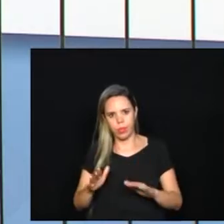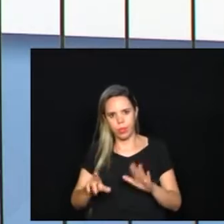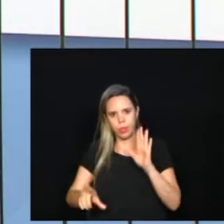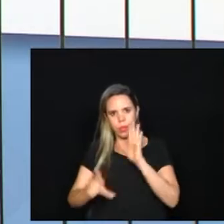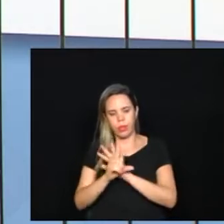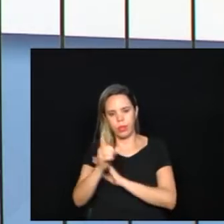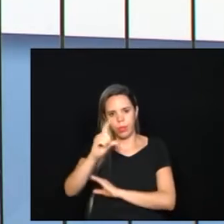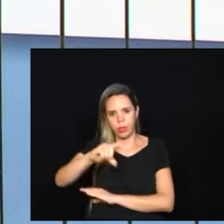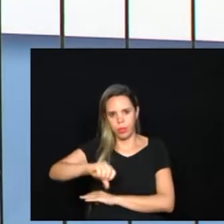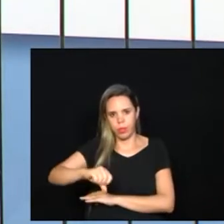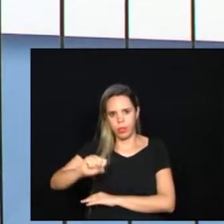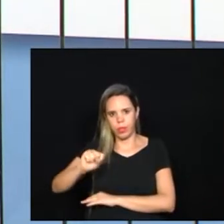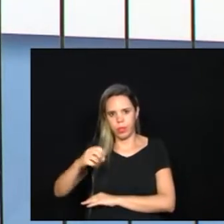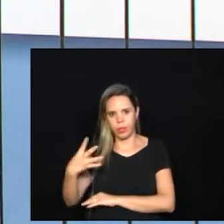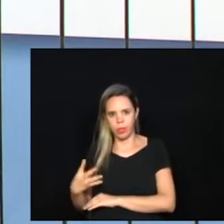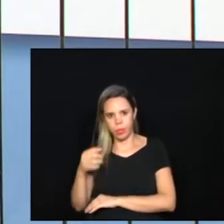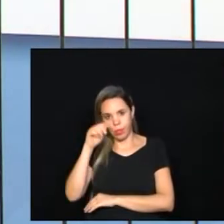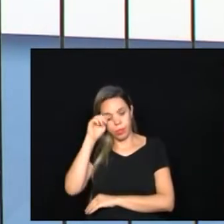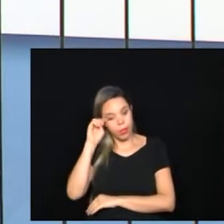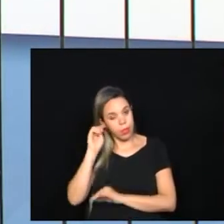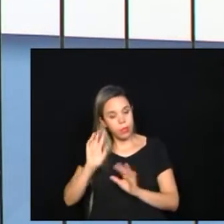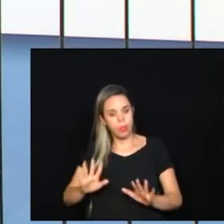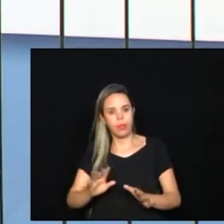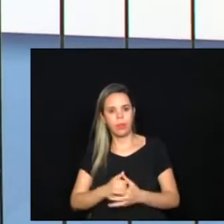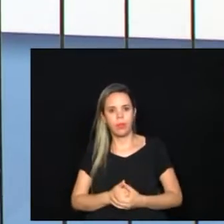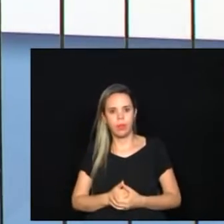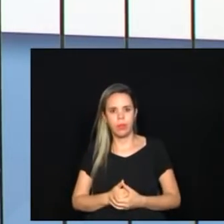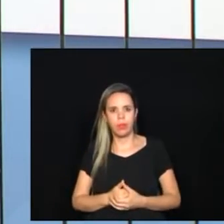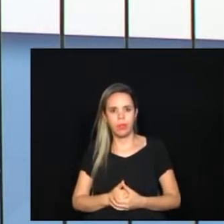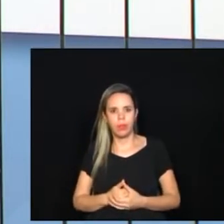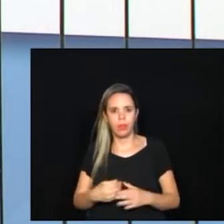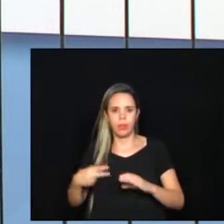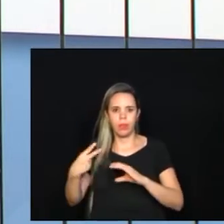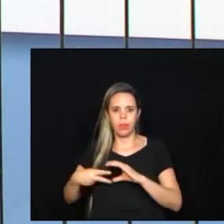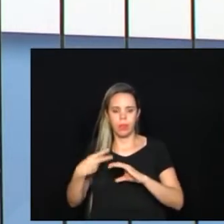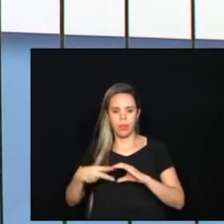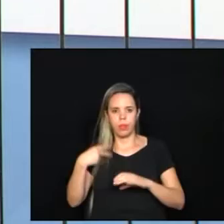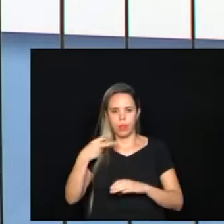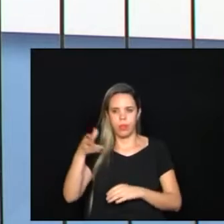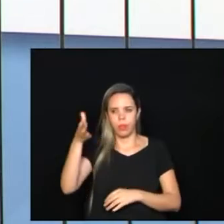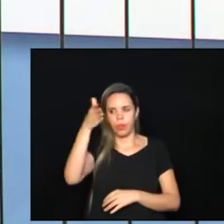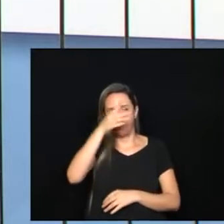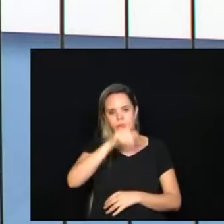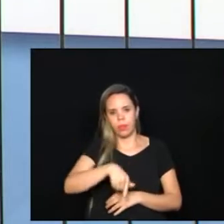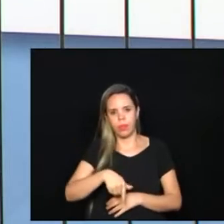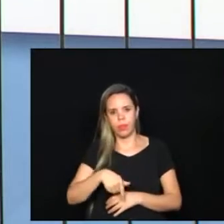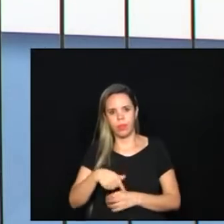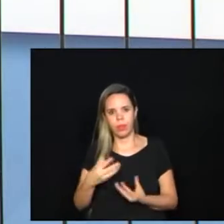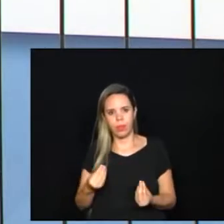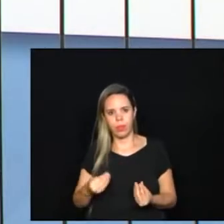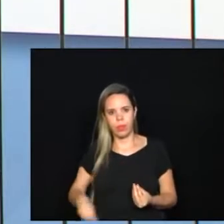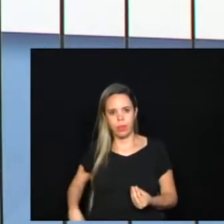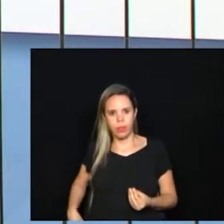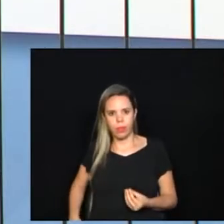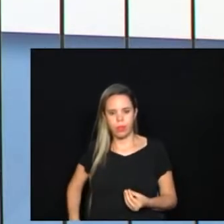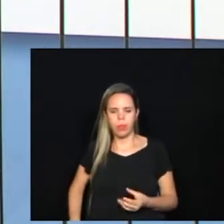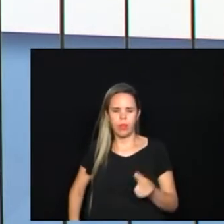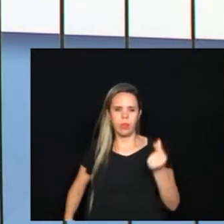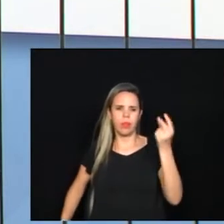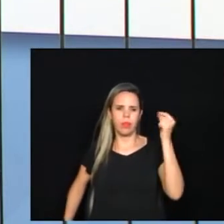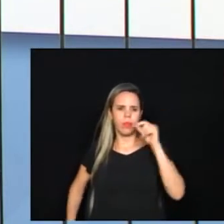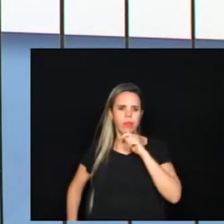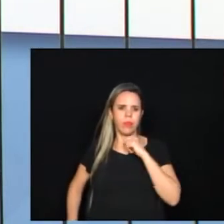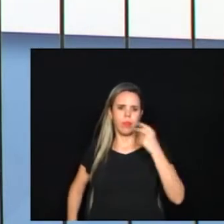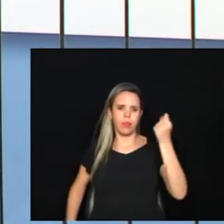lei de 1984, mas as câmaras de vereadores, elas são muito antigas,